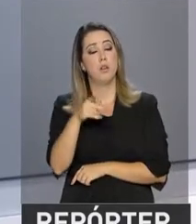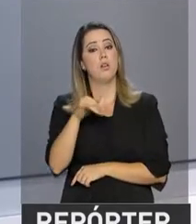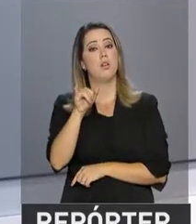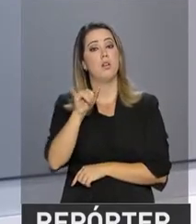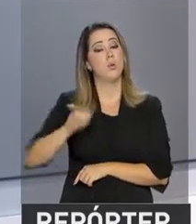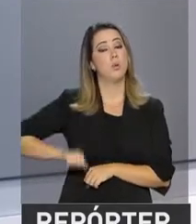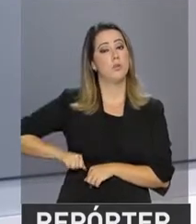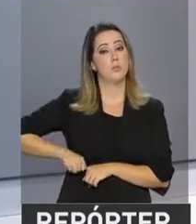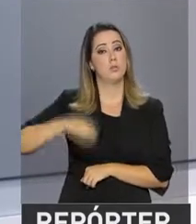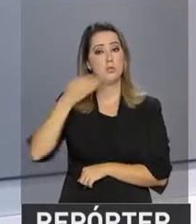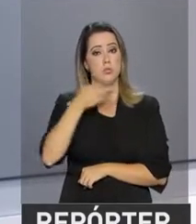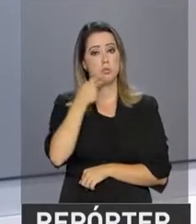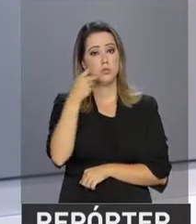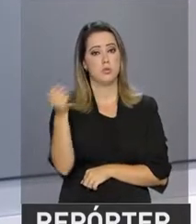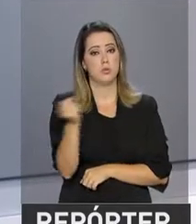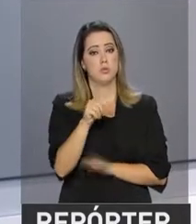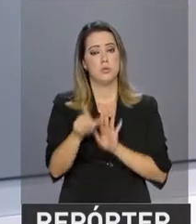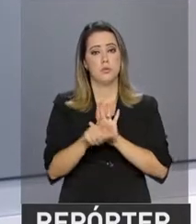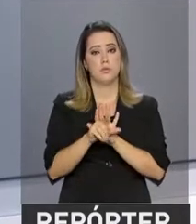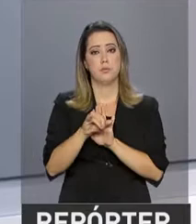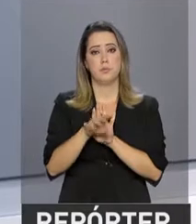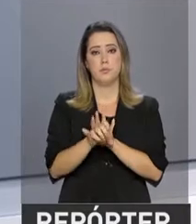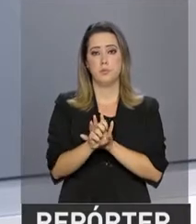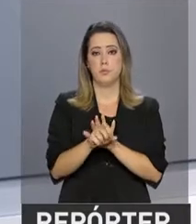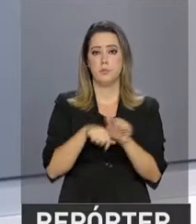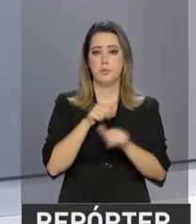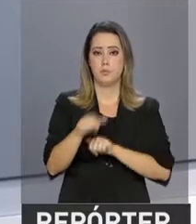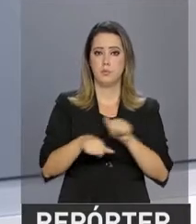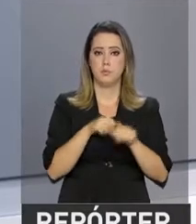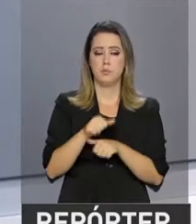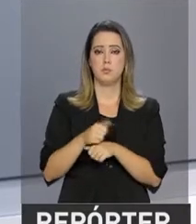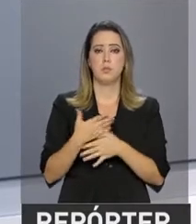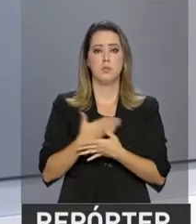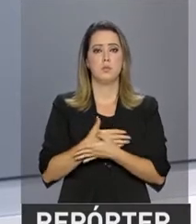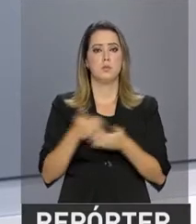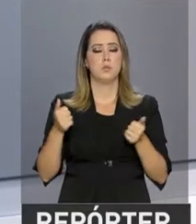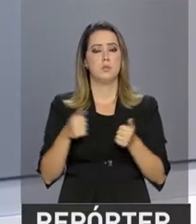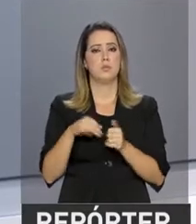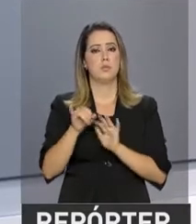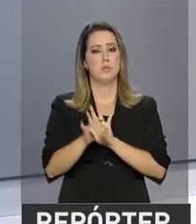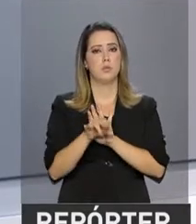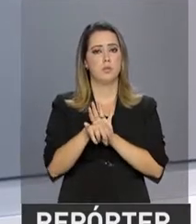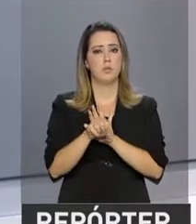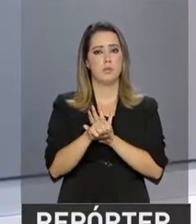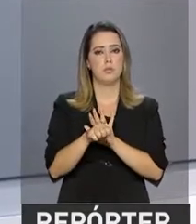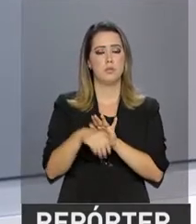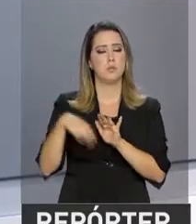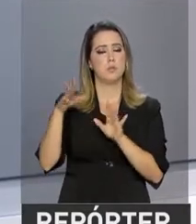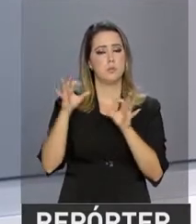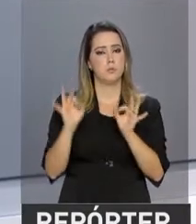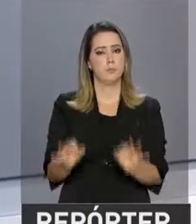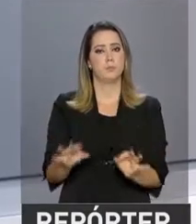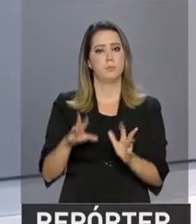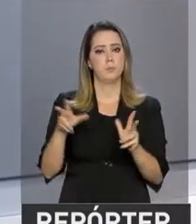sobre a reforma da Previdência. Para ele, as alterações vão deixar o sistema previdenciário mais justo para